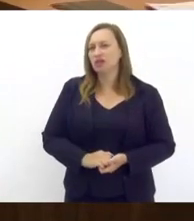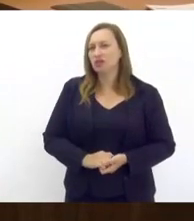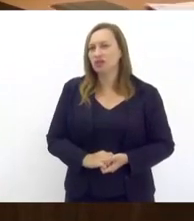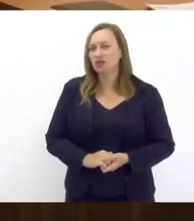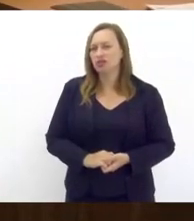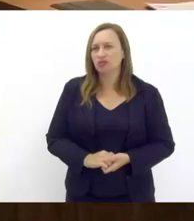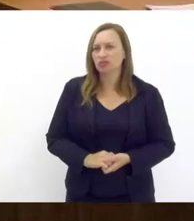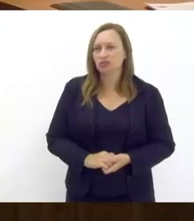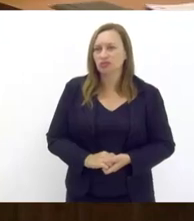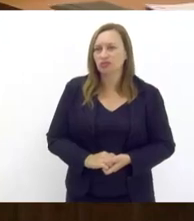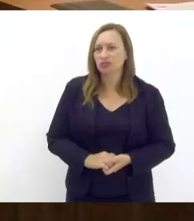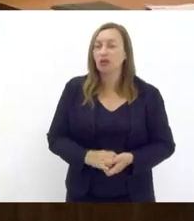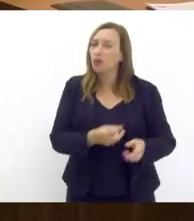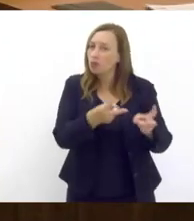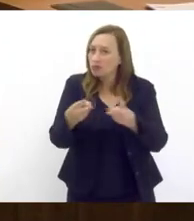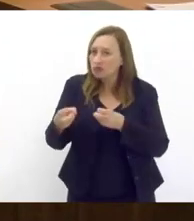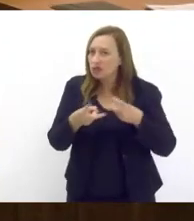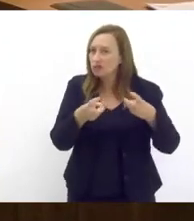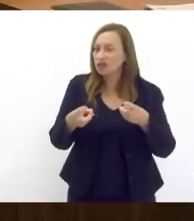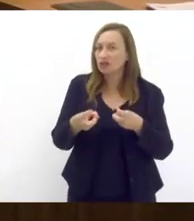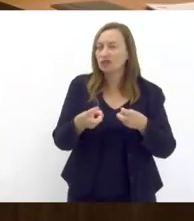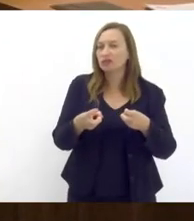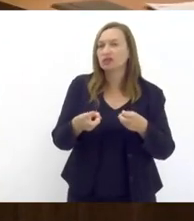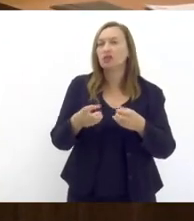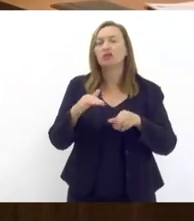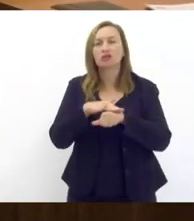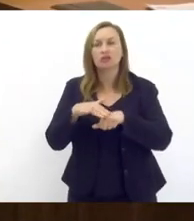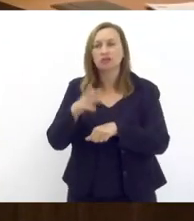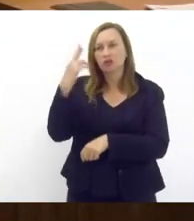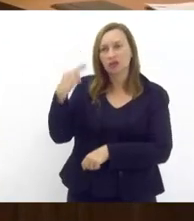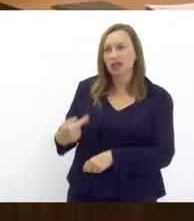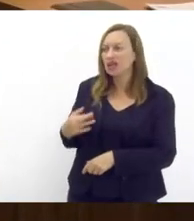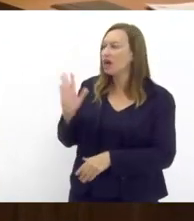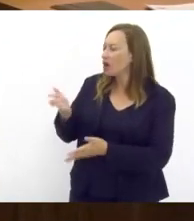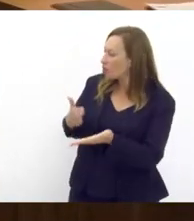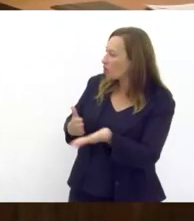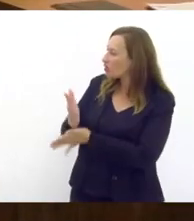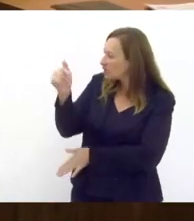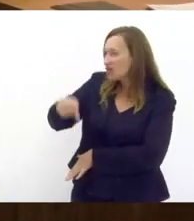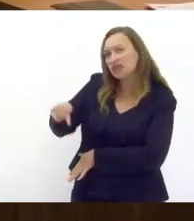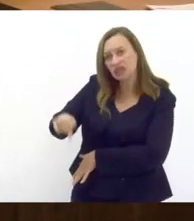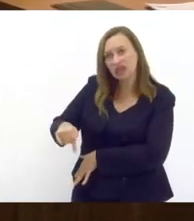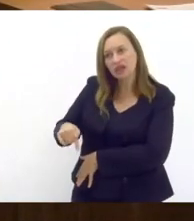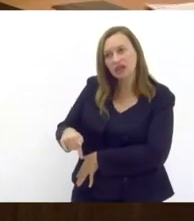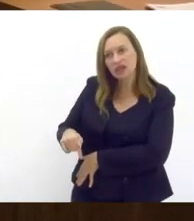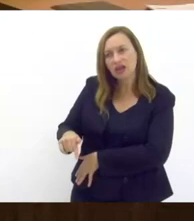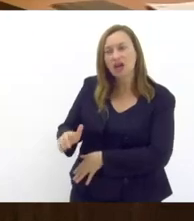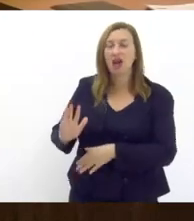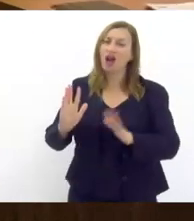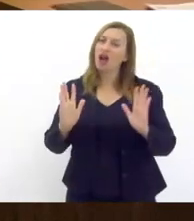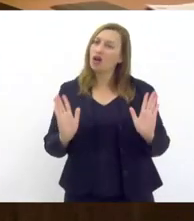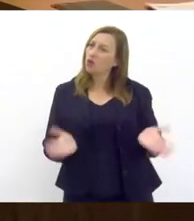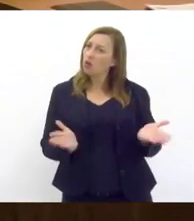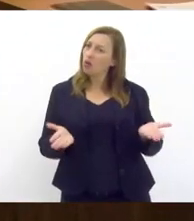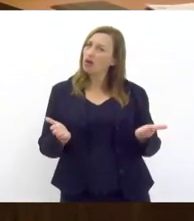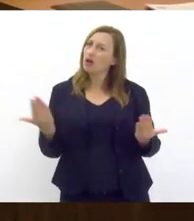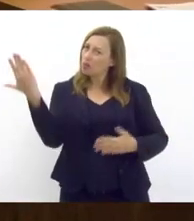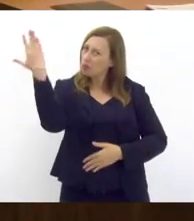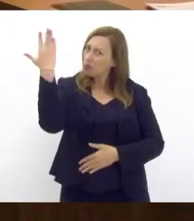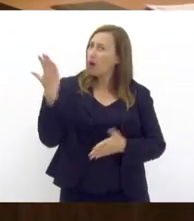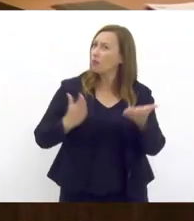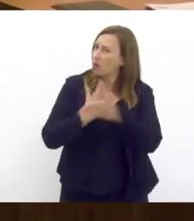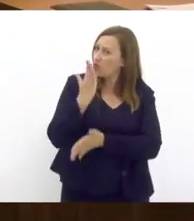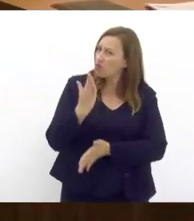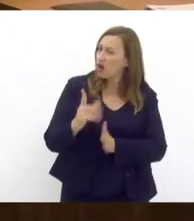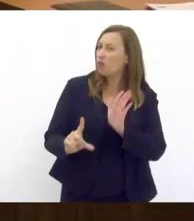no entanto, eu verifiquei, conversava com a Renata Souza, que isso foi aprovado aqui. Agora, uma coisa é aprovar numa lei, outra